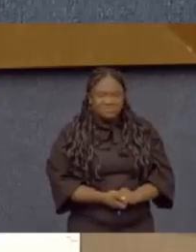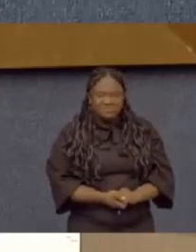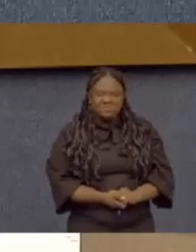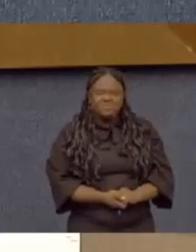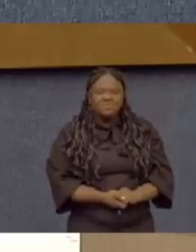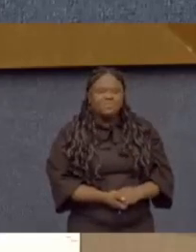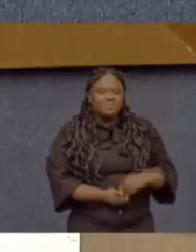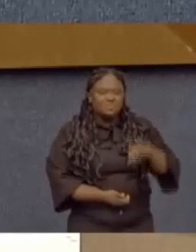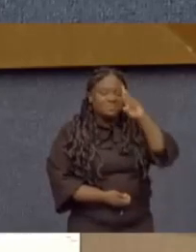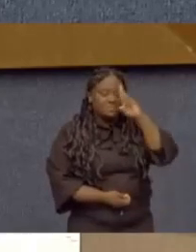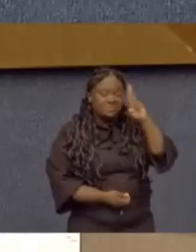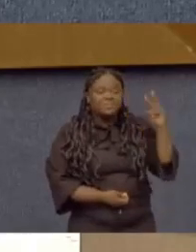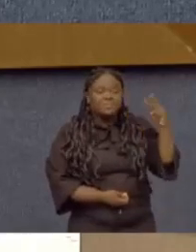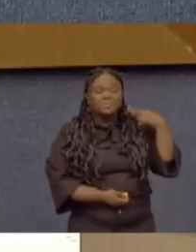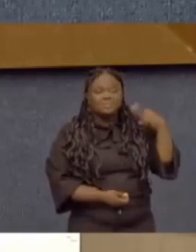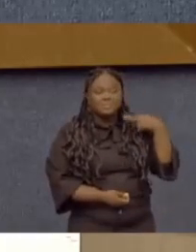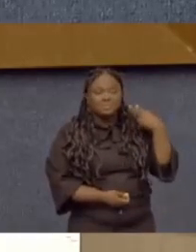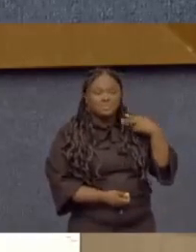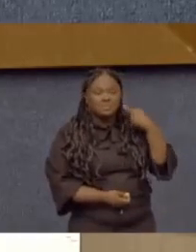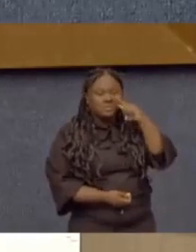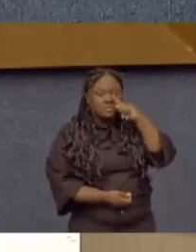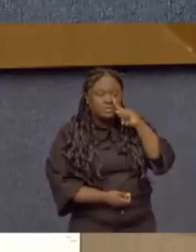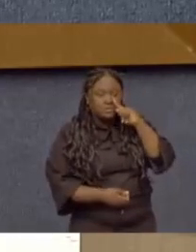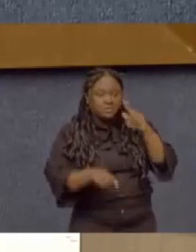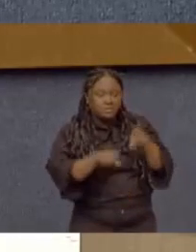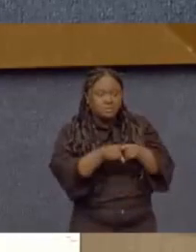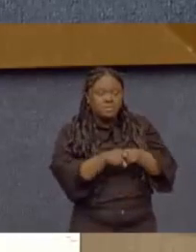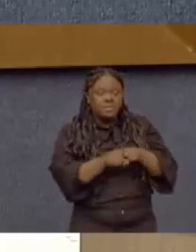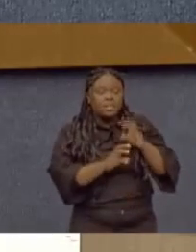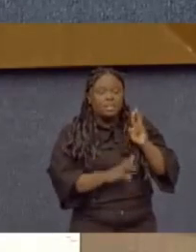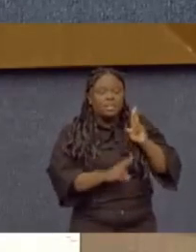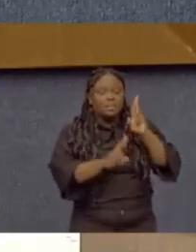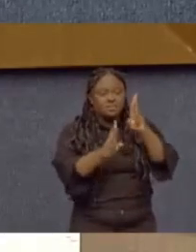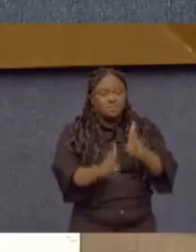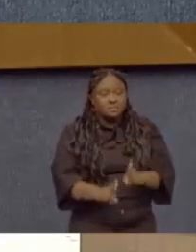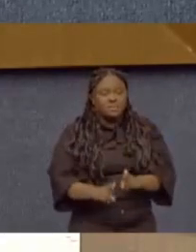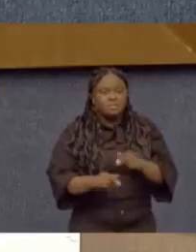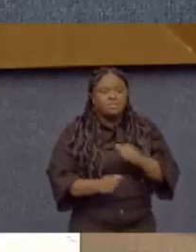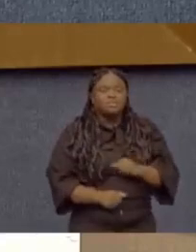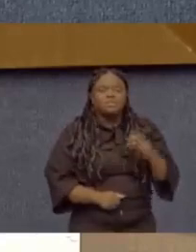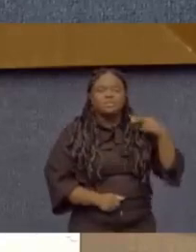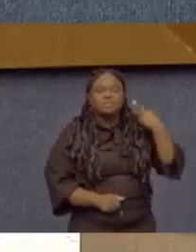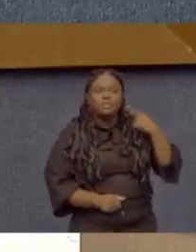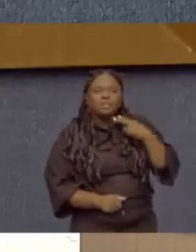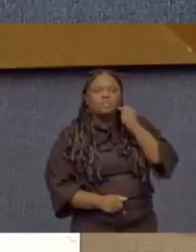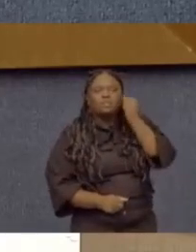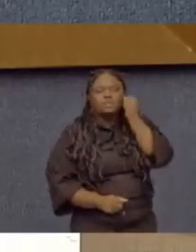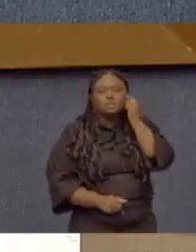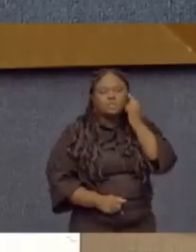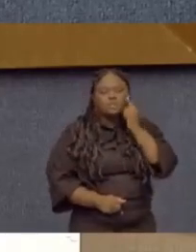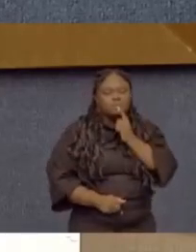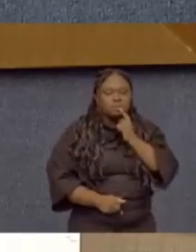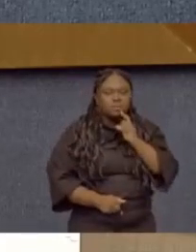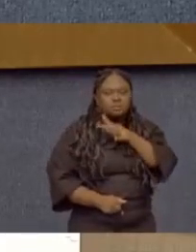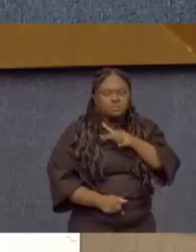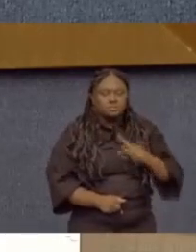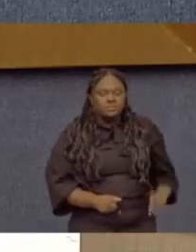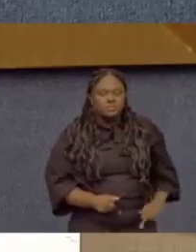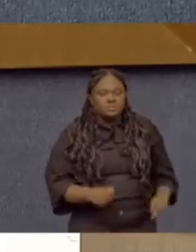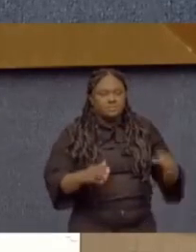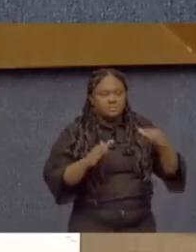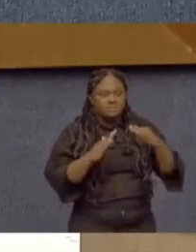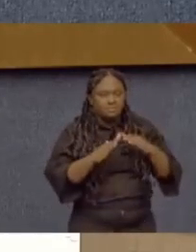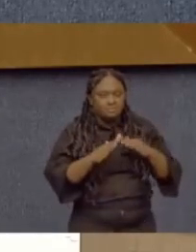Excelentíssimo senhor vereador Gilson Guimarães, que também representa o excelentíssimo senhor vereador Gabriel Azevedo, presidente